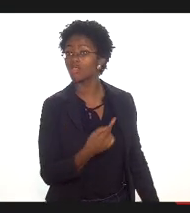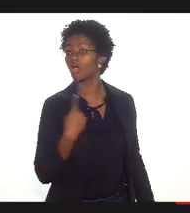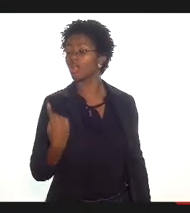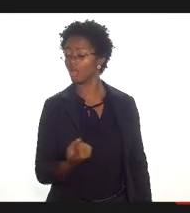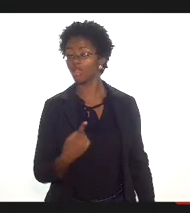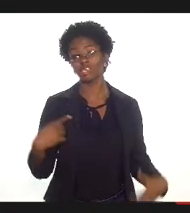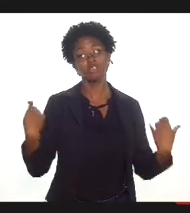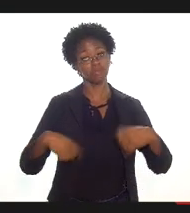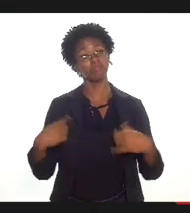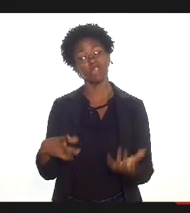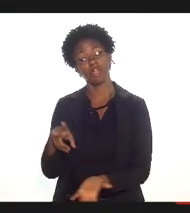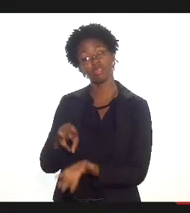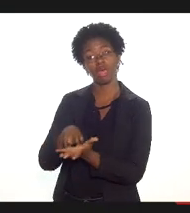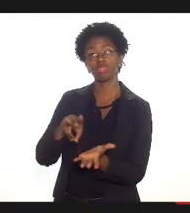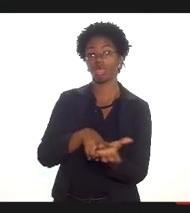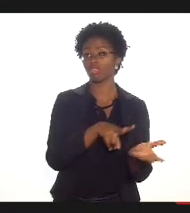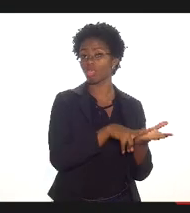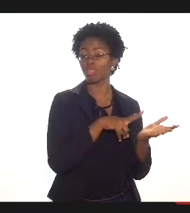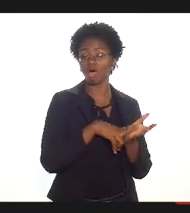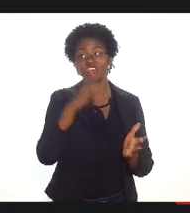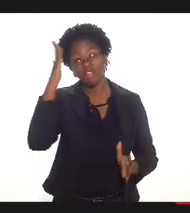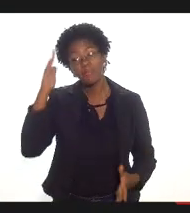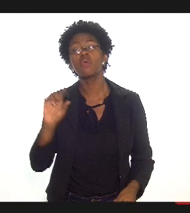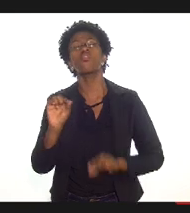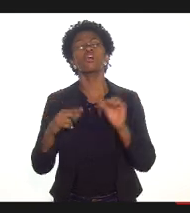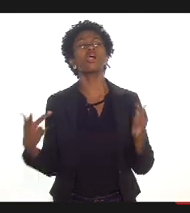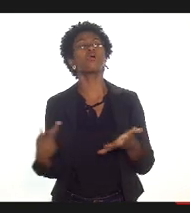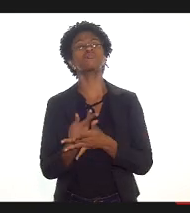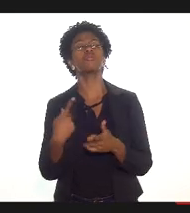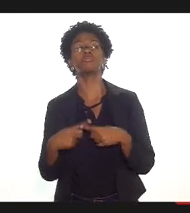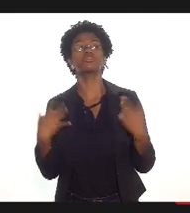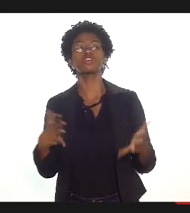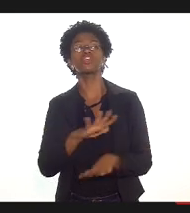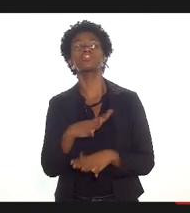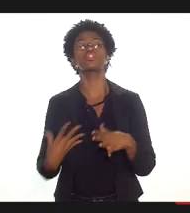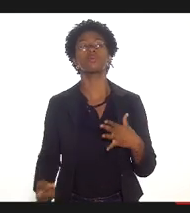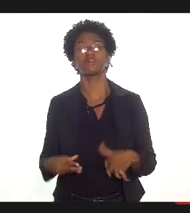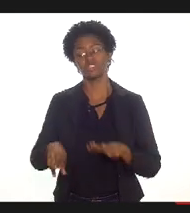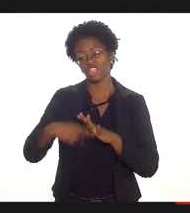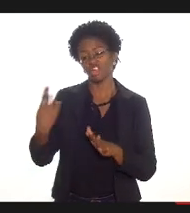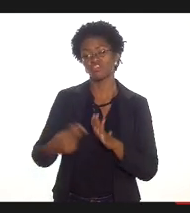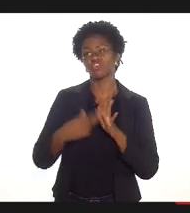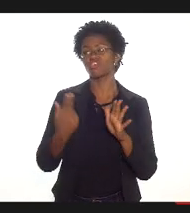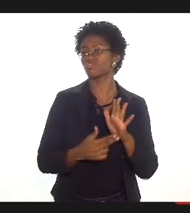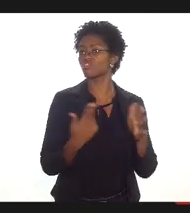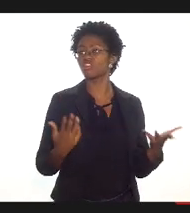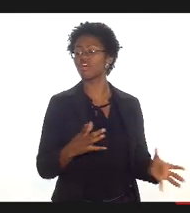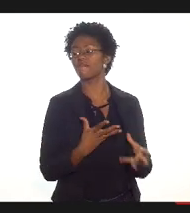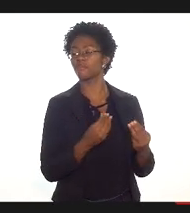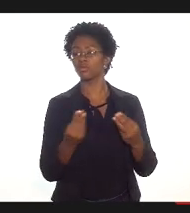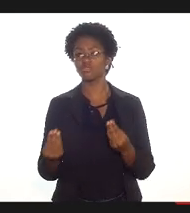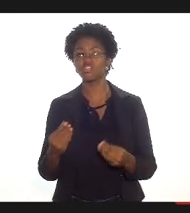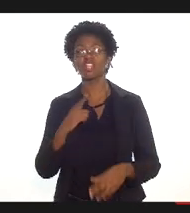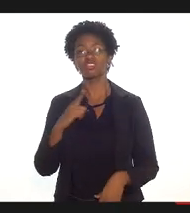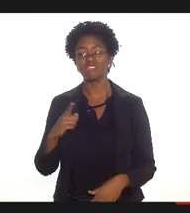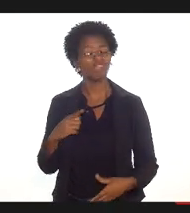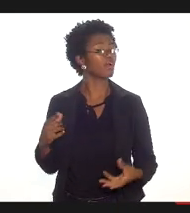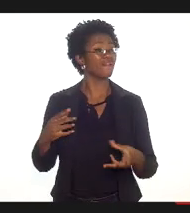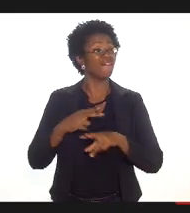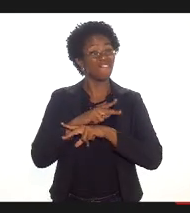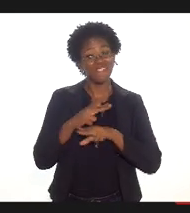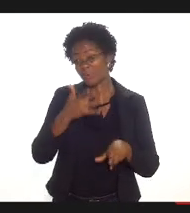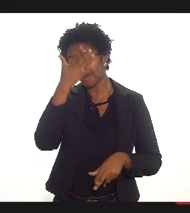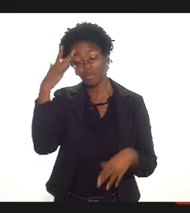a gente precisa saber o que foi que aconteceu com a fila das cirurgias oncológicas, com a fila de transplante, o que